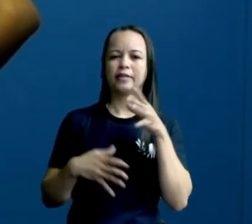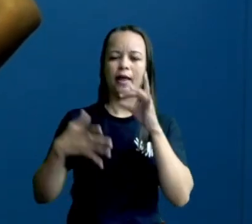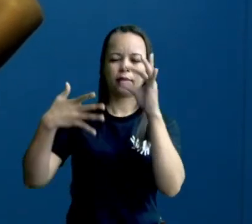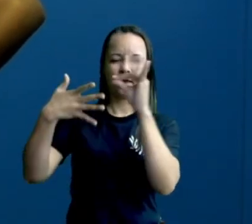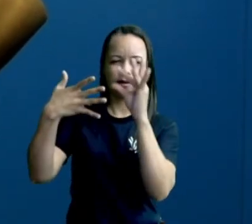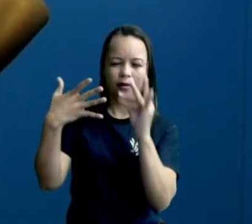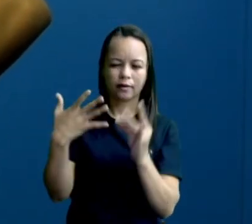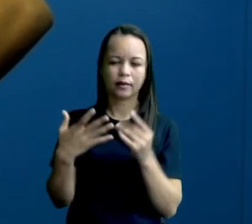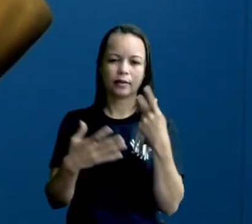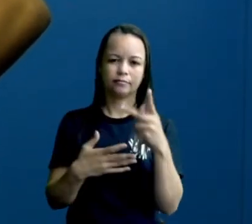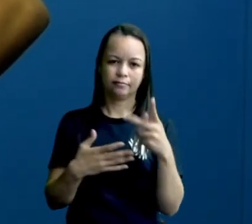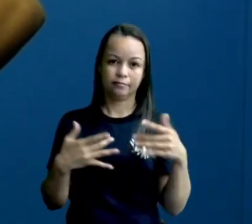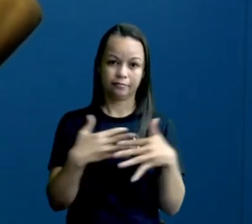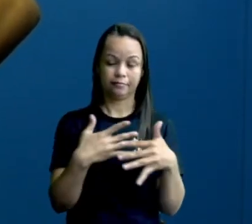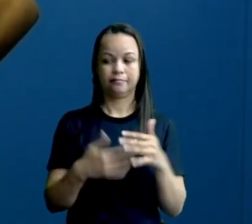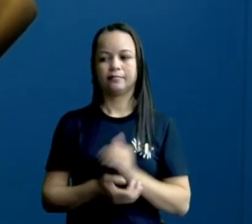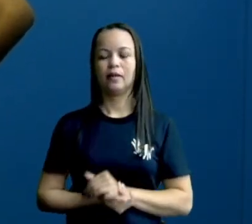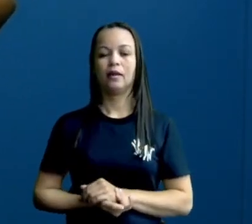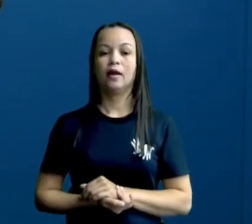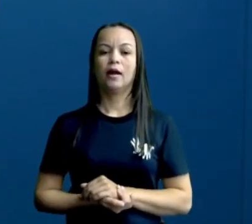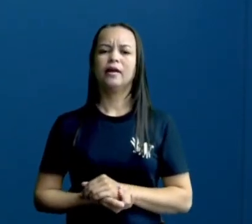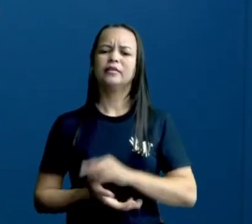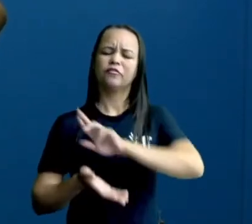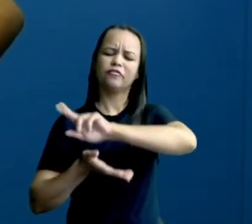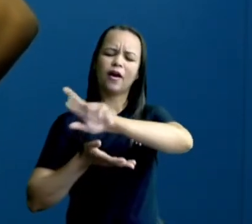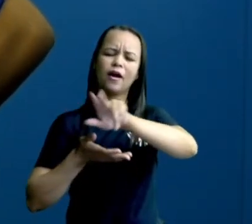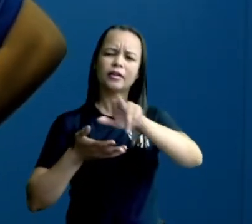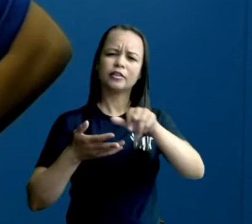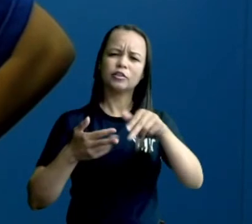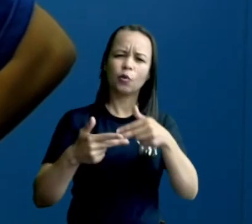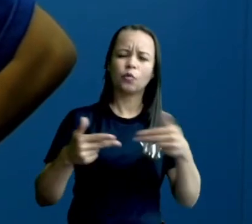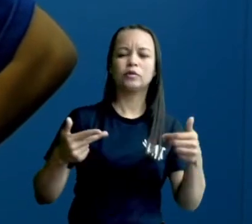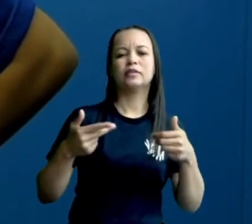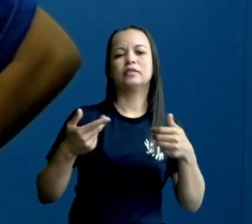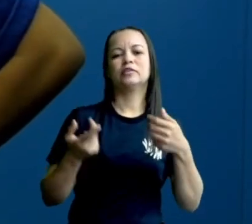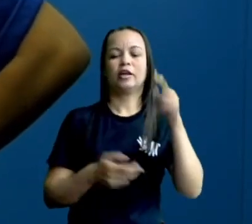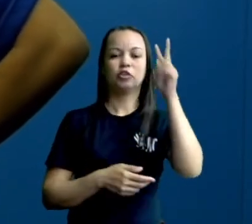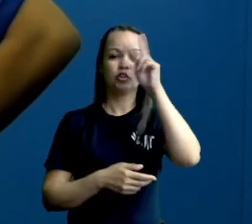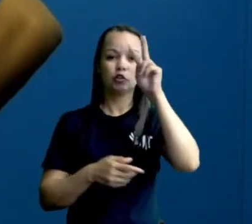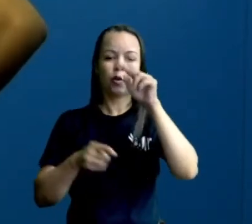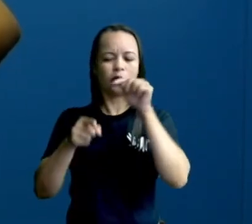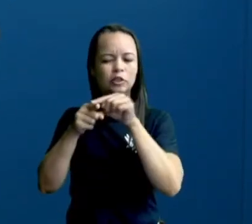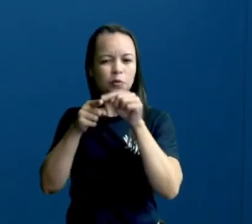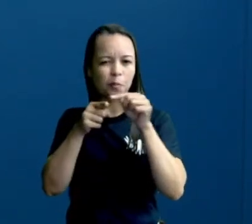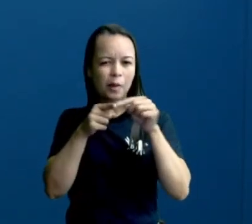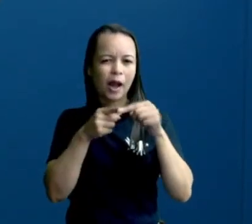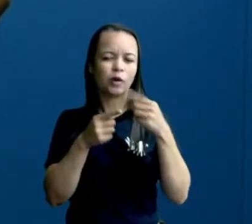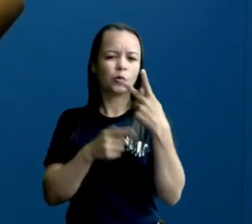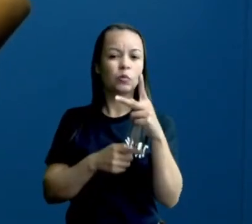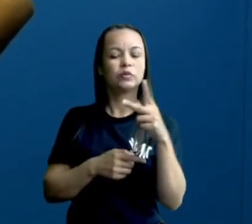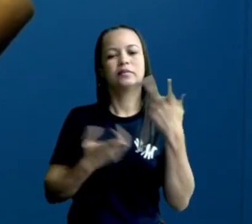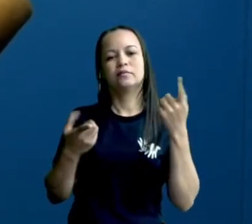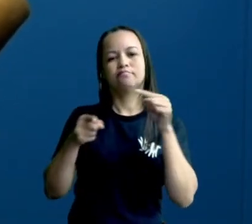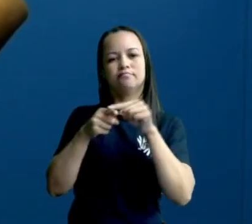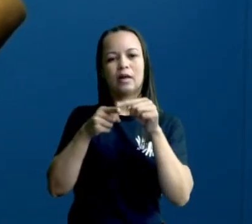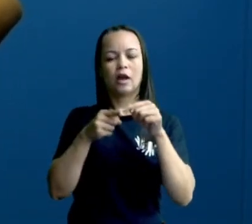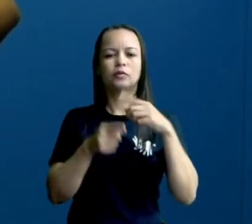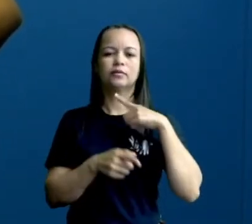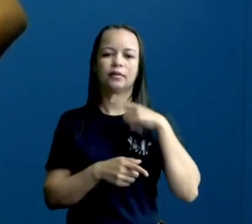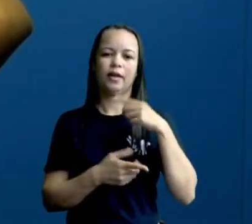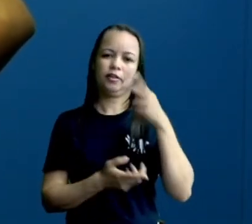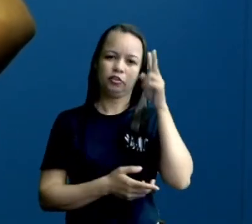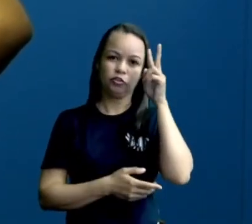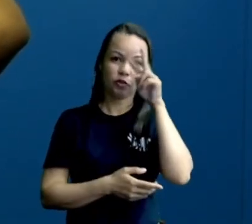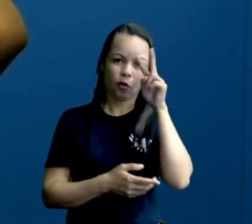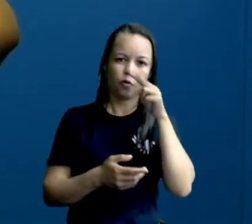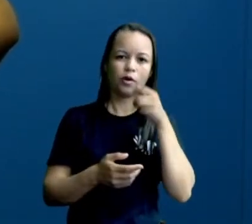toda a história da nossa cidade, existe muita coisa. Existe a história dos bairros. O seu bairro, por exemplo, tem história para contar. Você